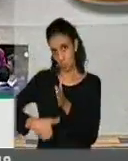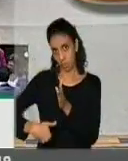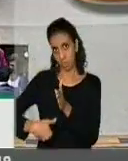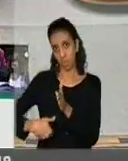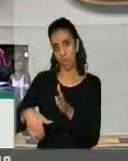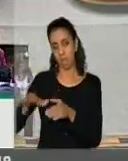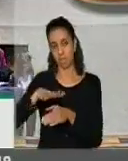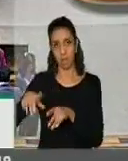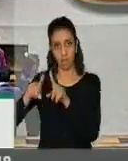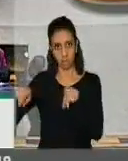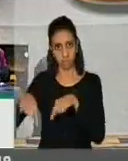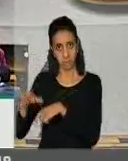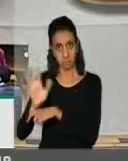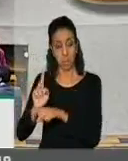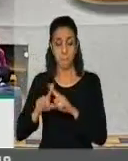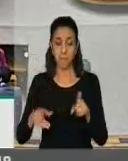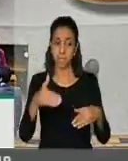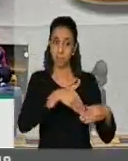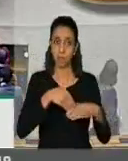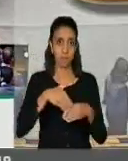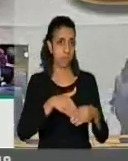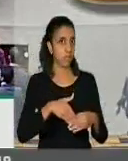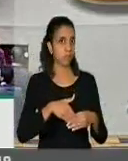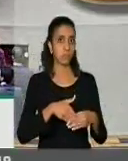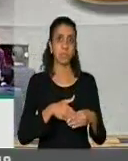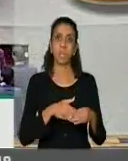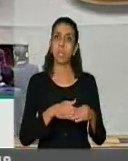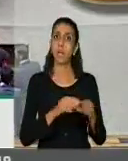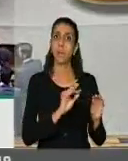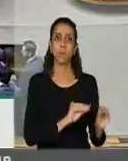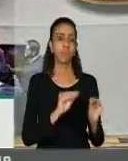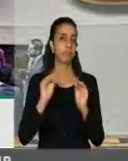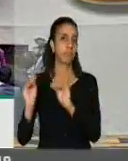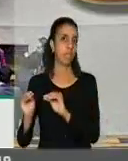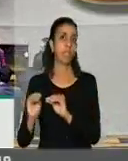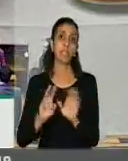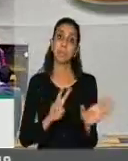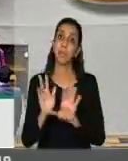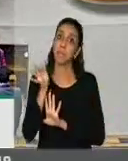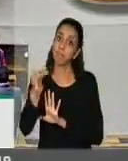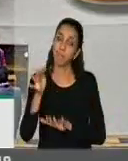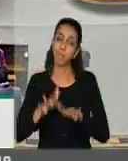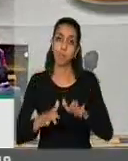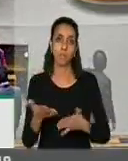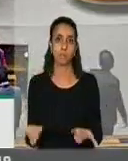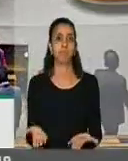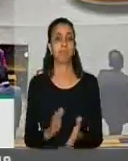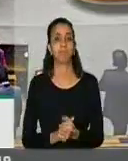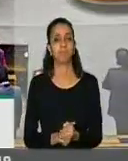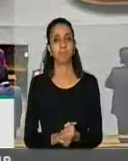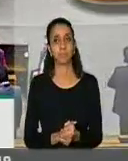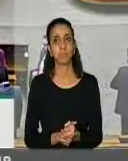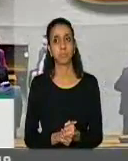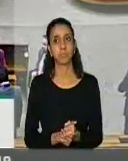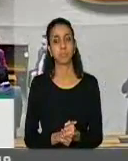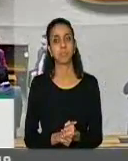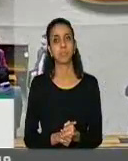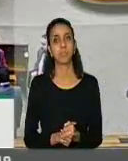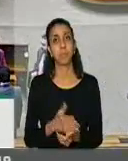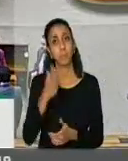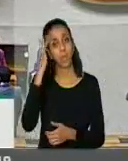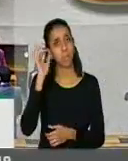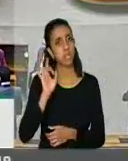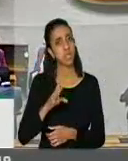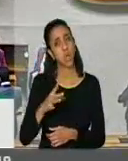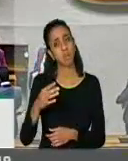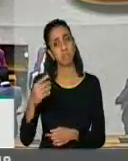no Brasil. No entanto, as votações então foram transferidas provavelmente para a semana que vem, já que amanhã há previsão